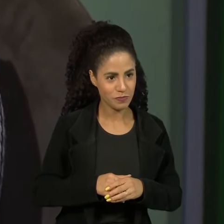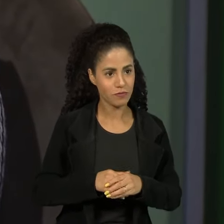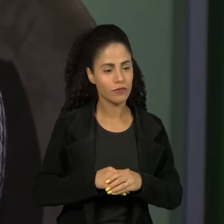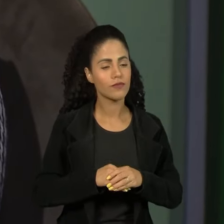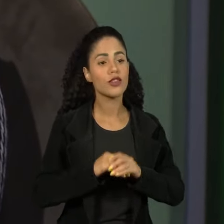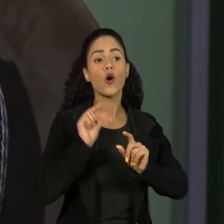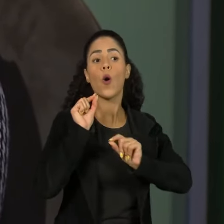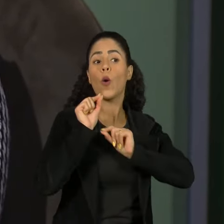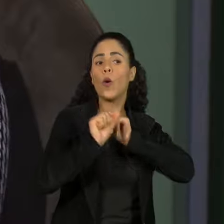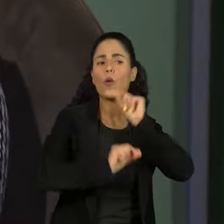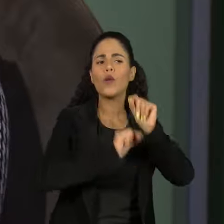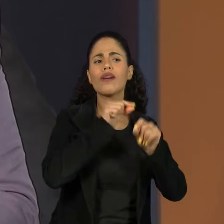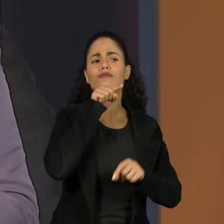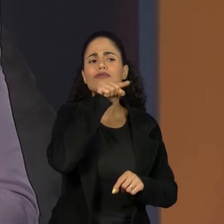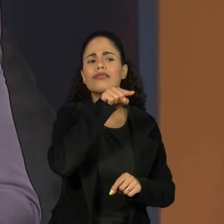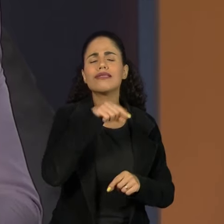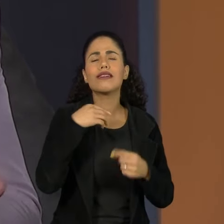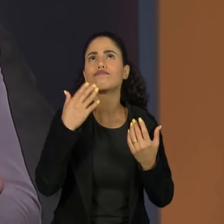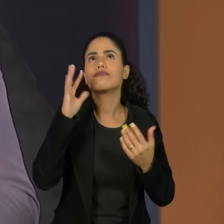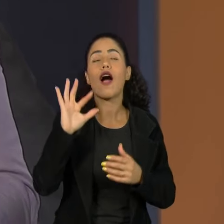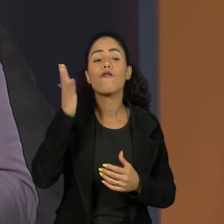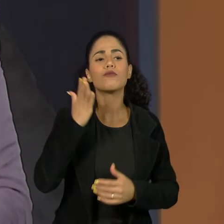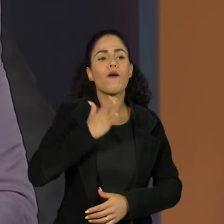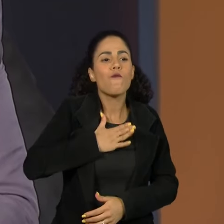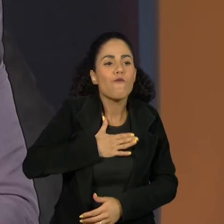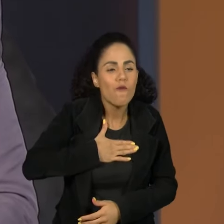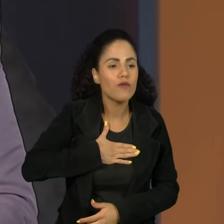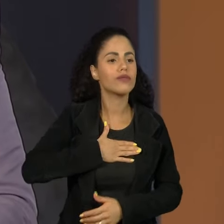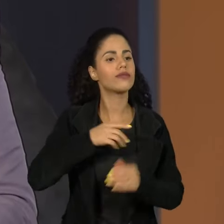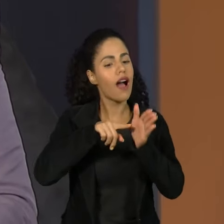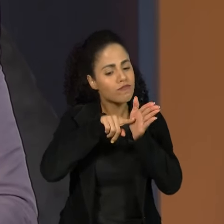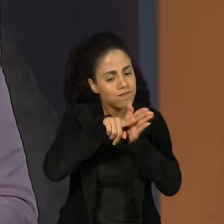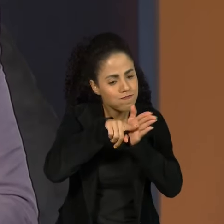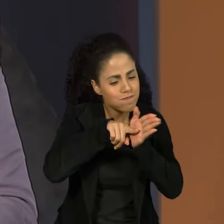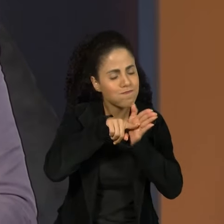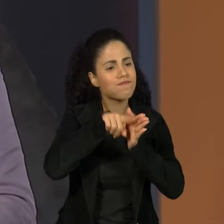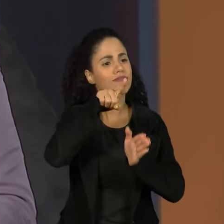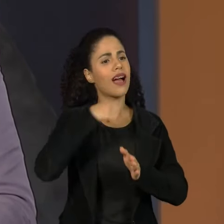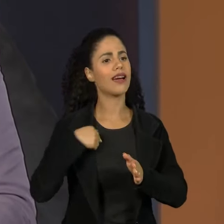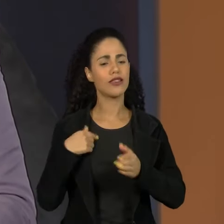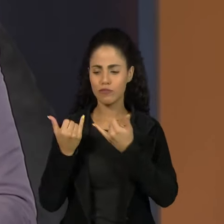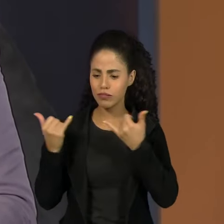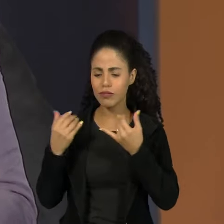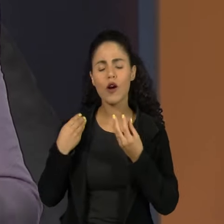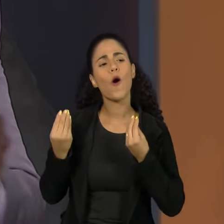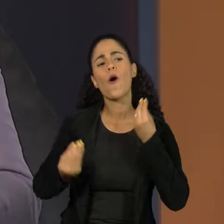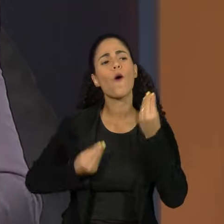que te levou a se apaixonar por essa tal de, né, energia nuclear? É